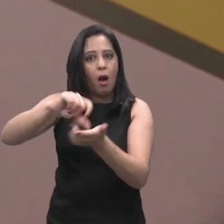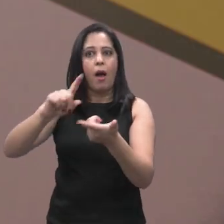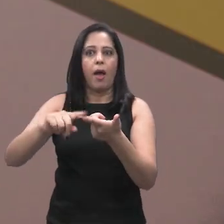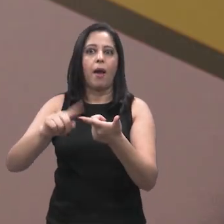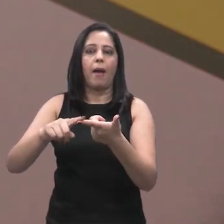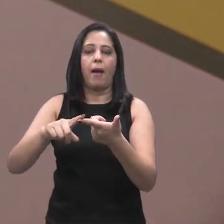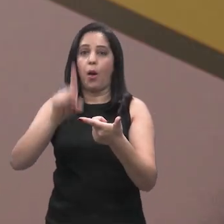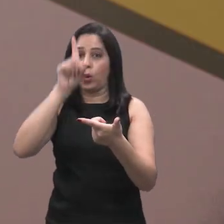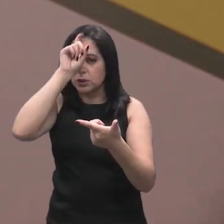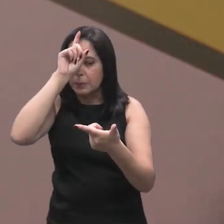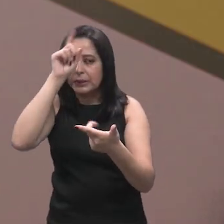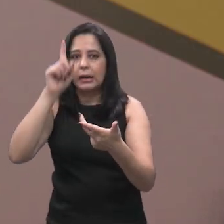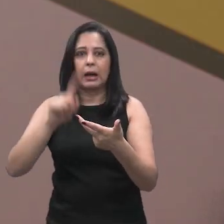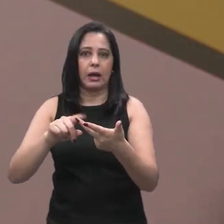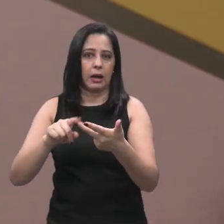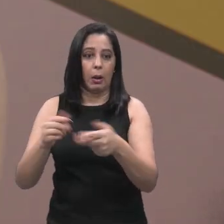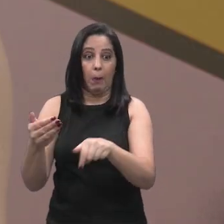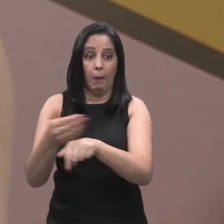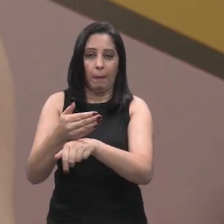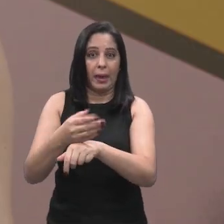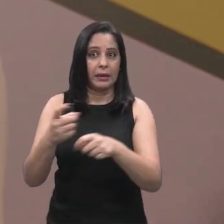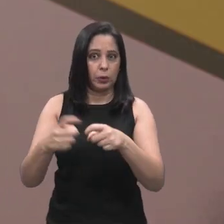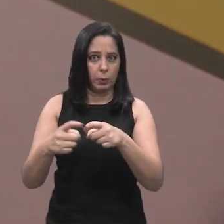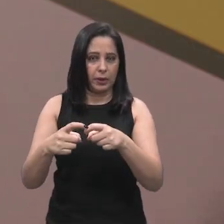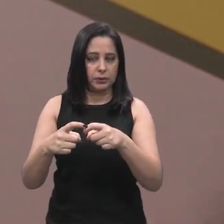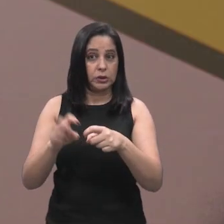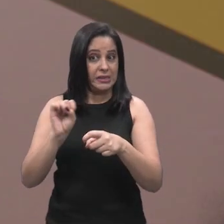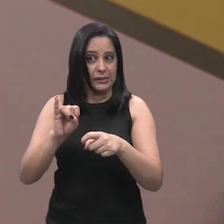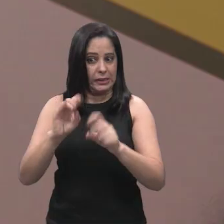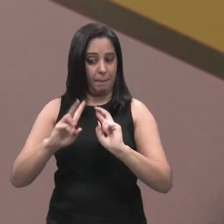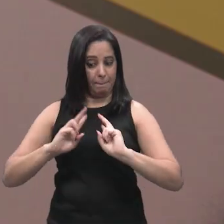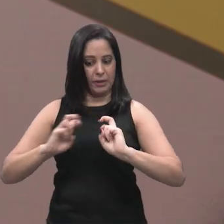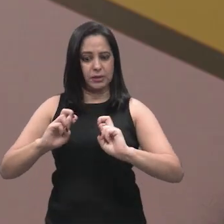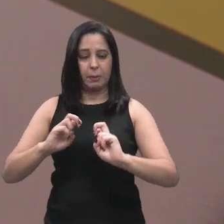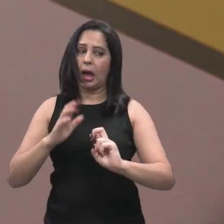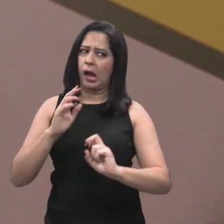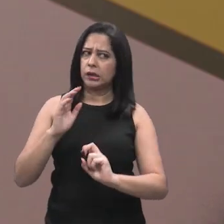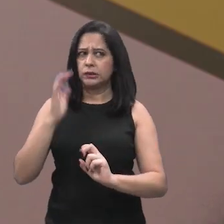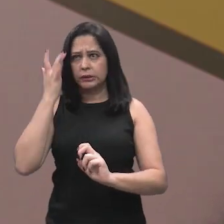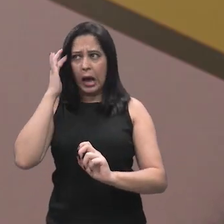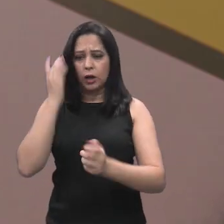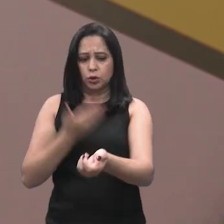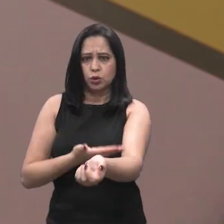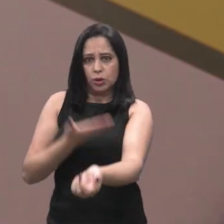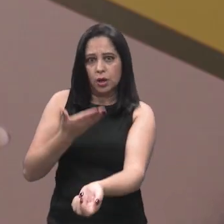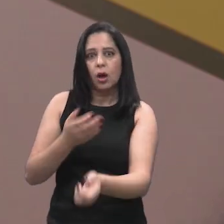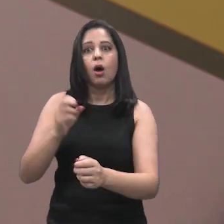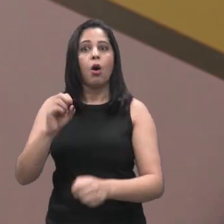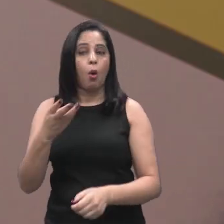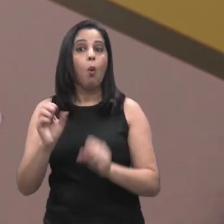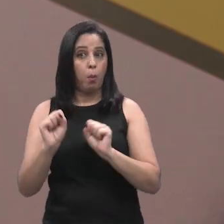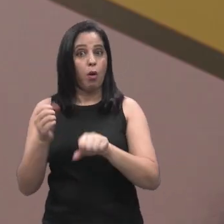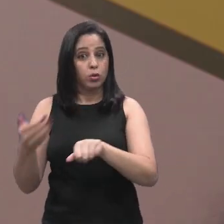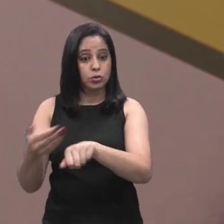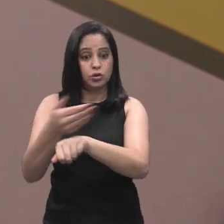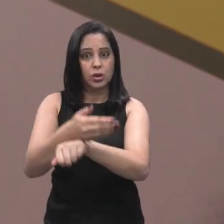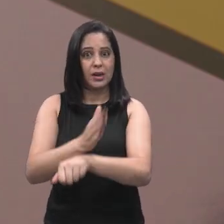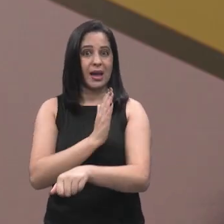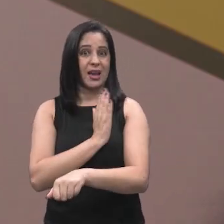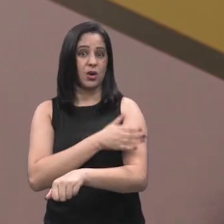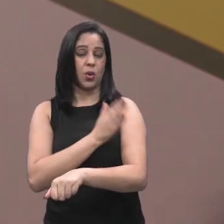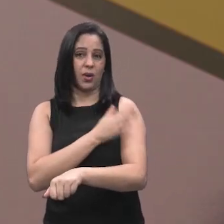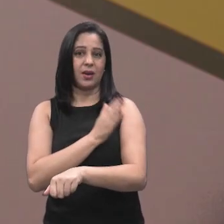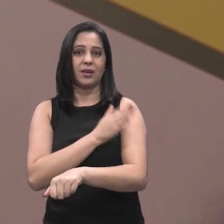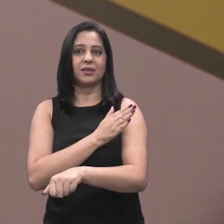saúde, ou um pronto-socorro, quando você acha que está com a pressão alta, ou se não, passar no cardiologista ou no clínico e